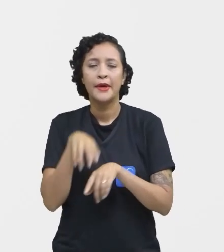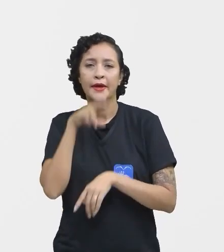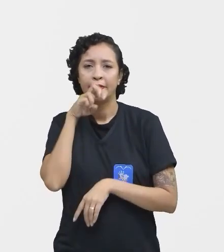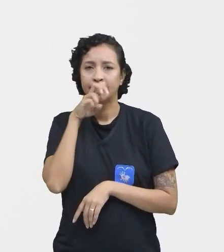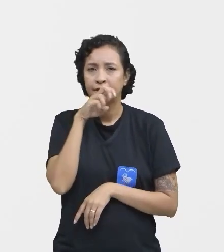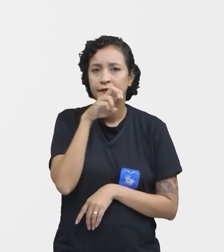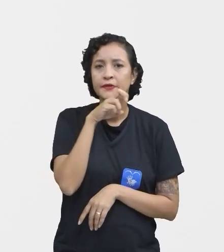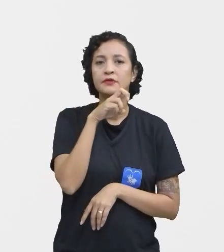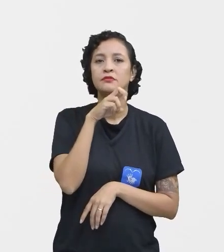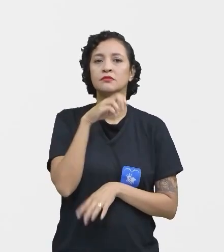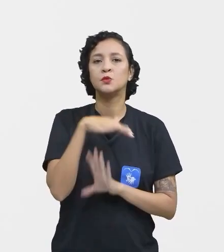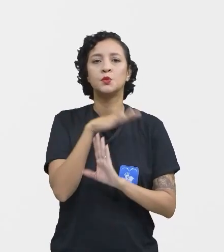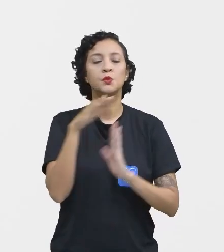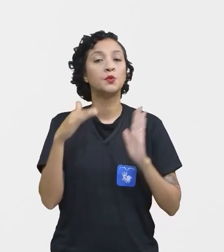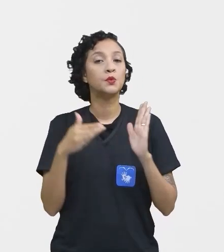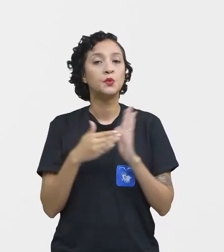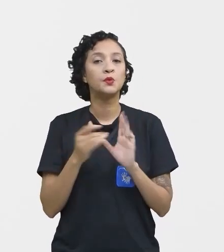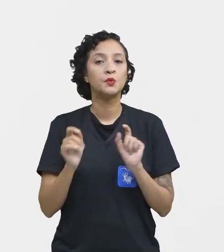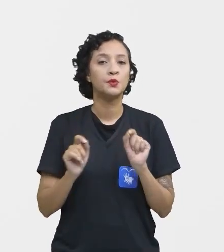eles